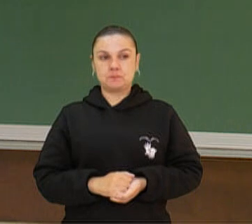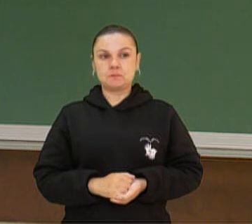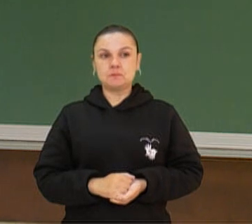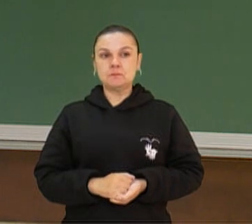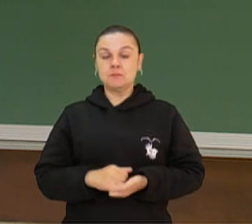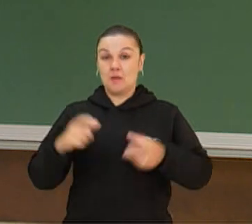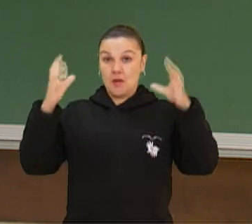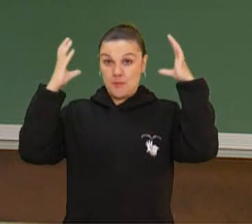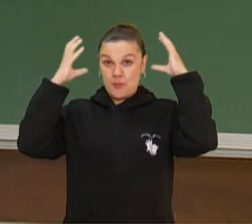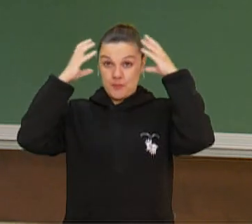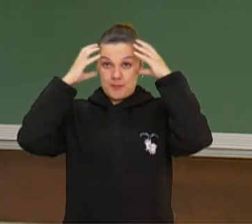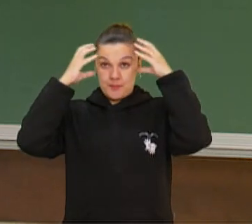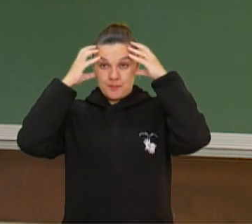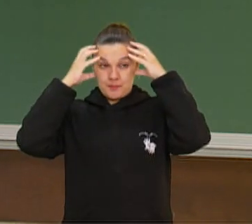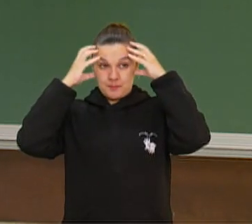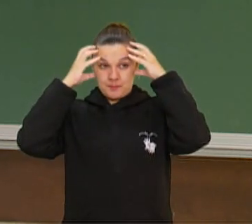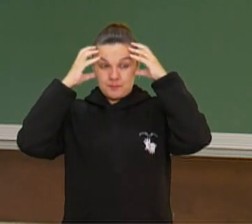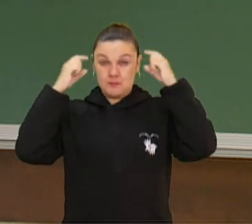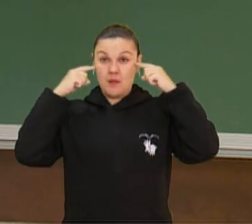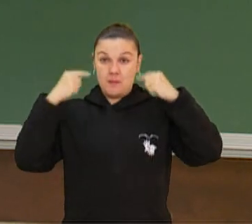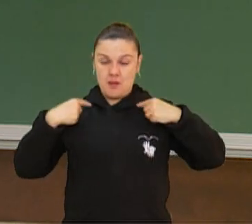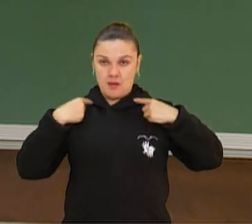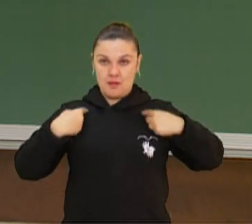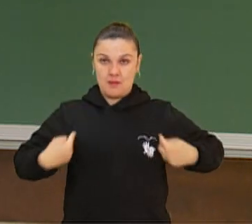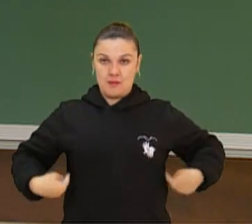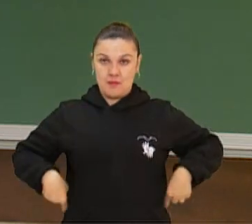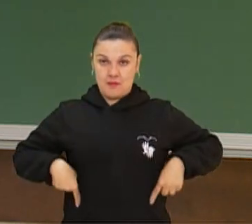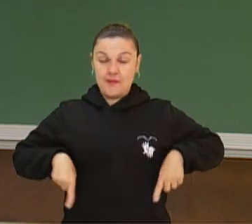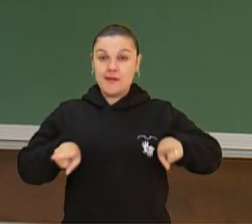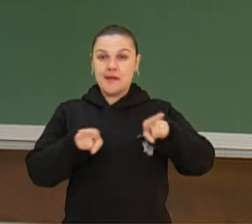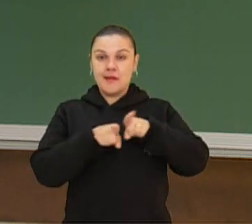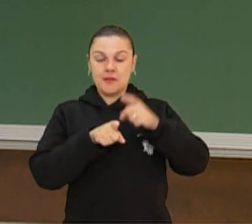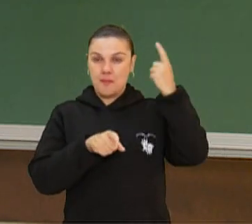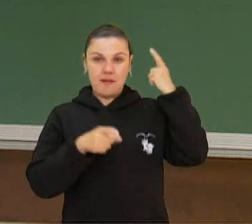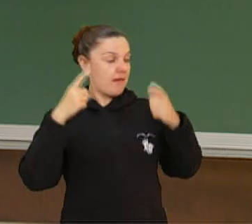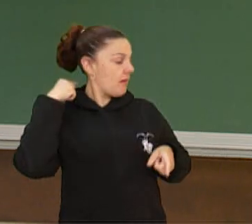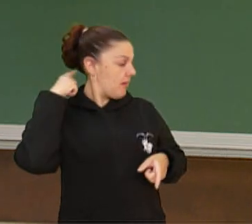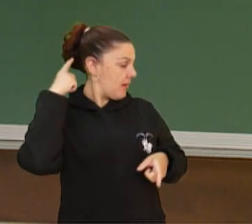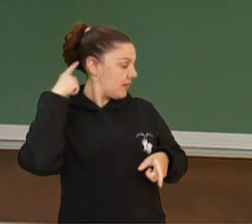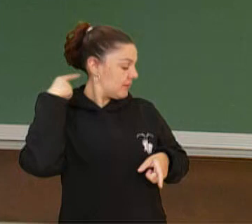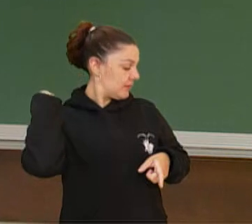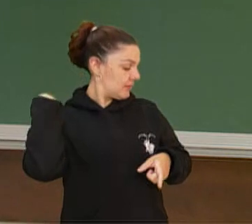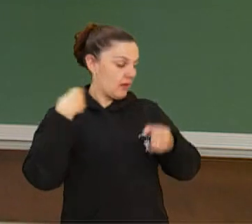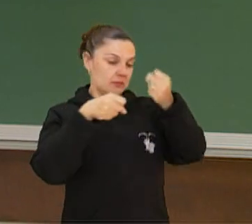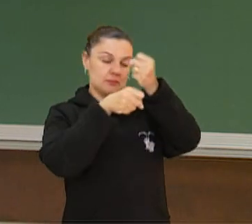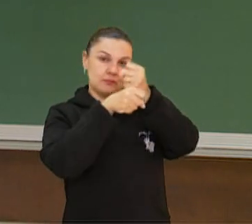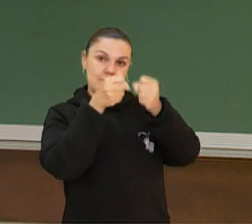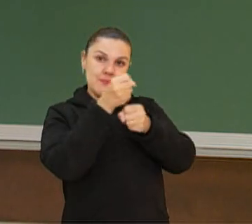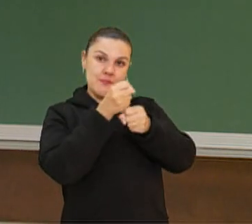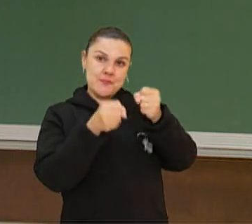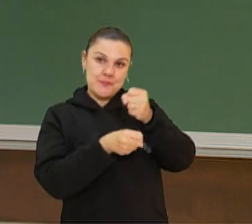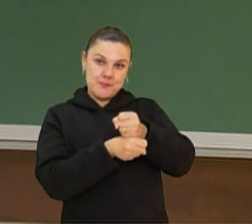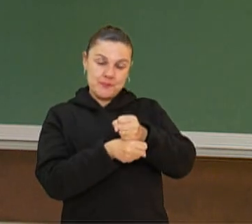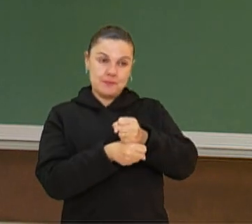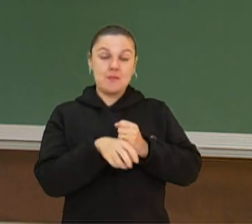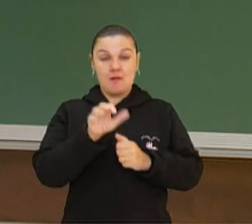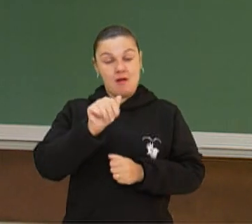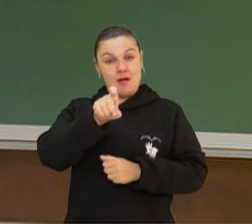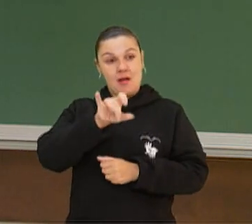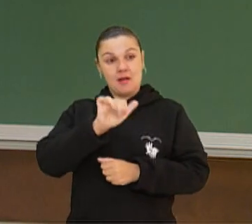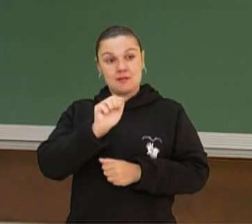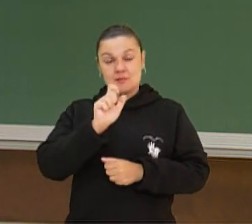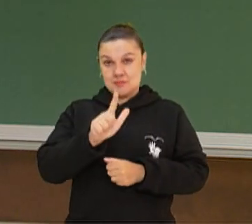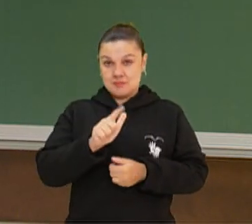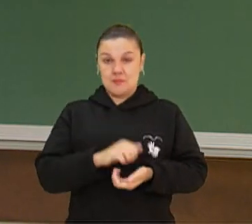Ele é composto pelo crânio, pela caixa torácica e pela coluna vertebral. Esse é o esqueleto axial.